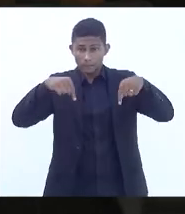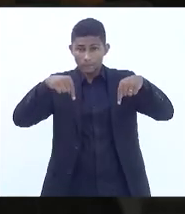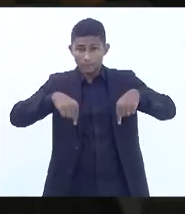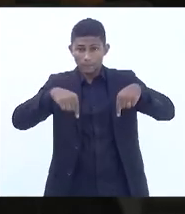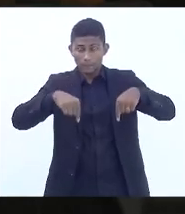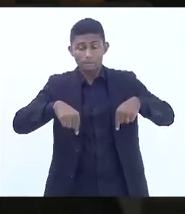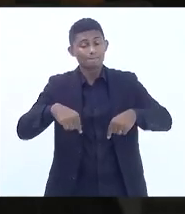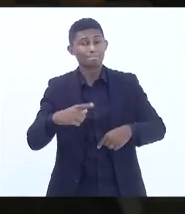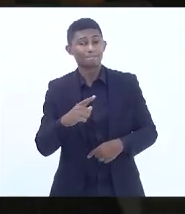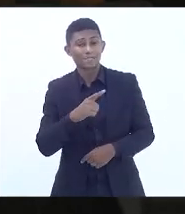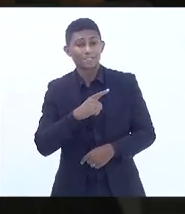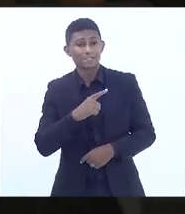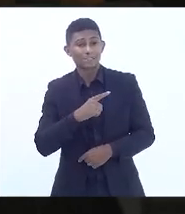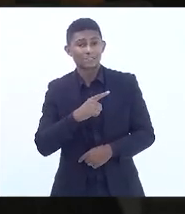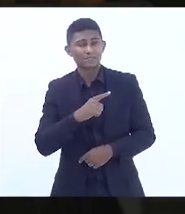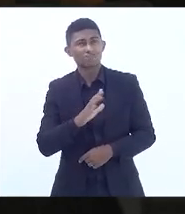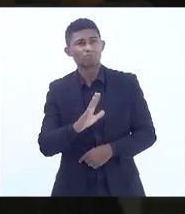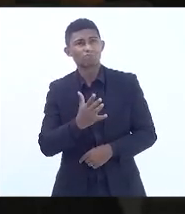apenas